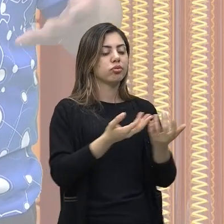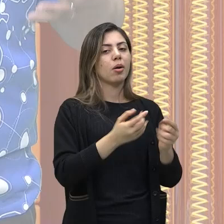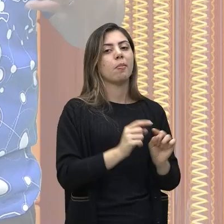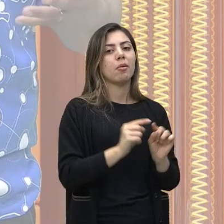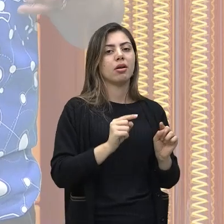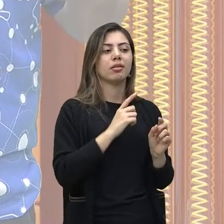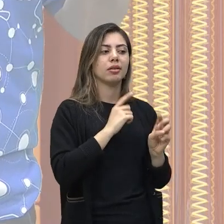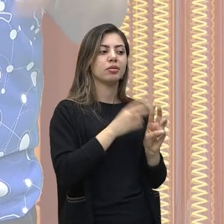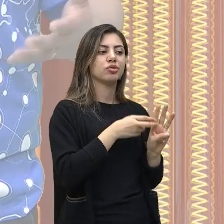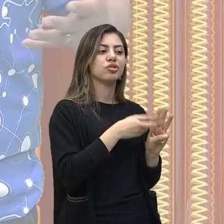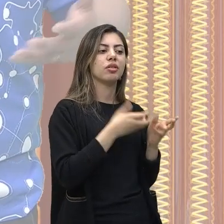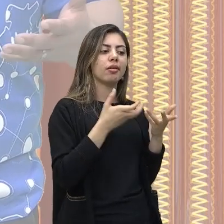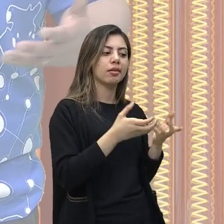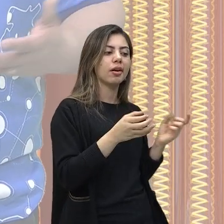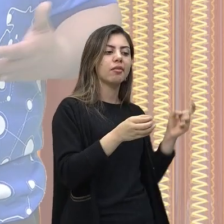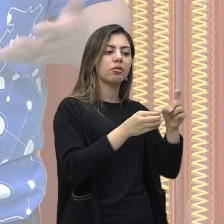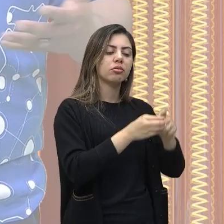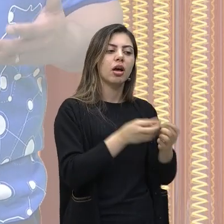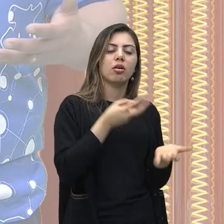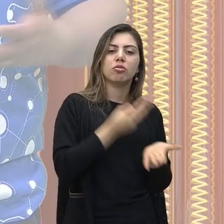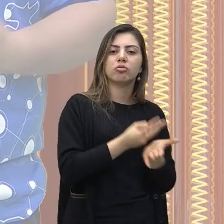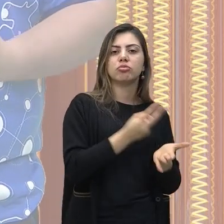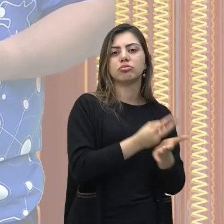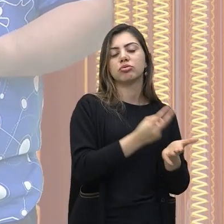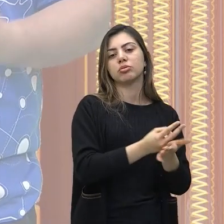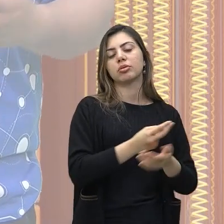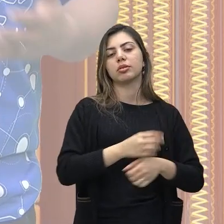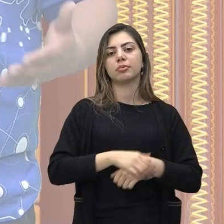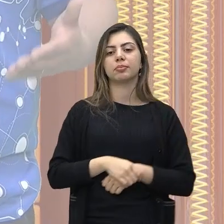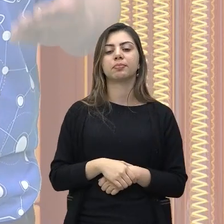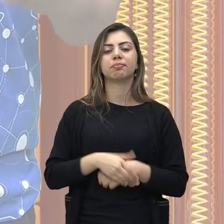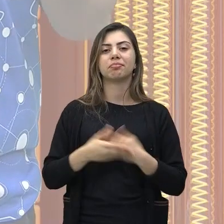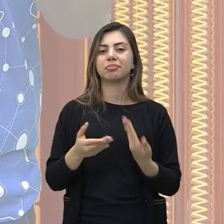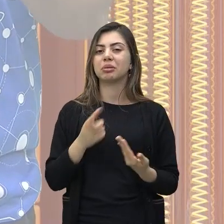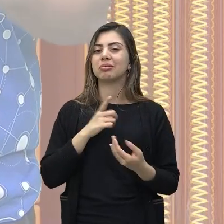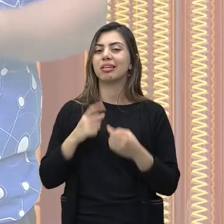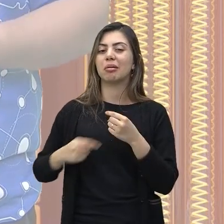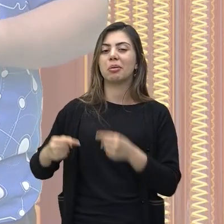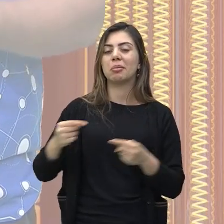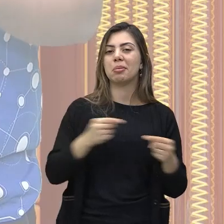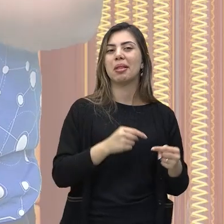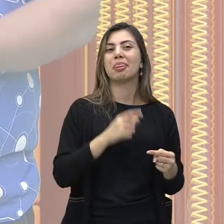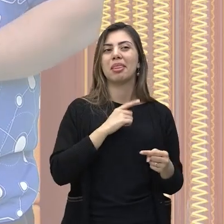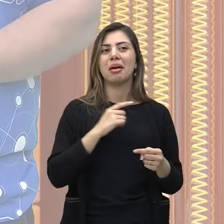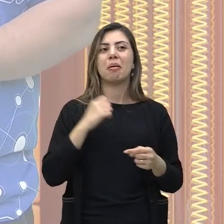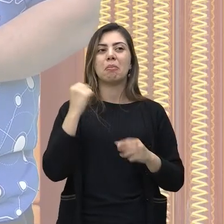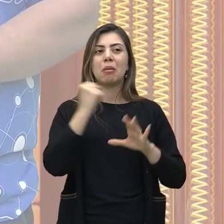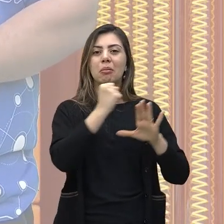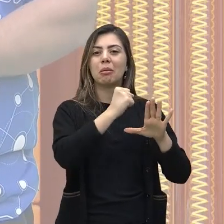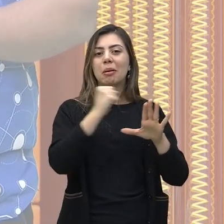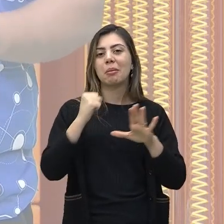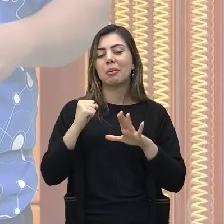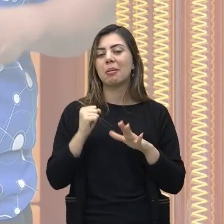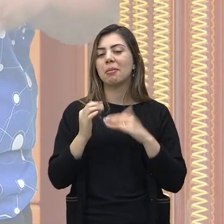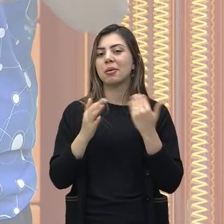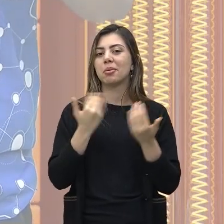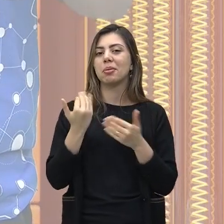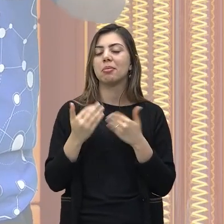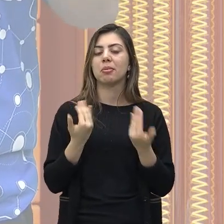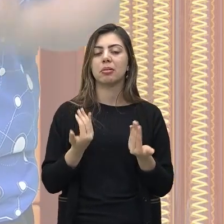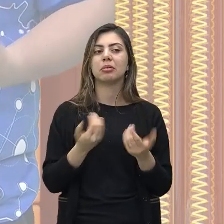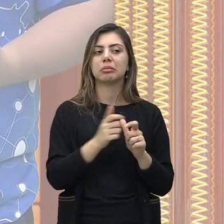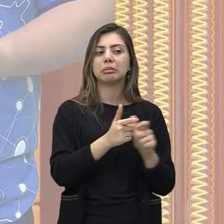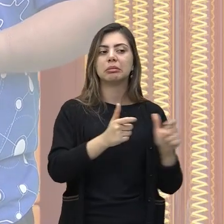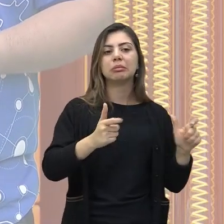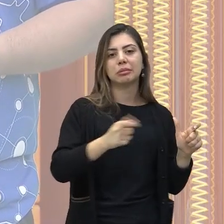morar nos seus locais tradicionalmente ocupados por eles. Então nós vamos ter muita gente morrendo nesses conflitos, principalmente mais